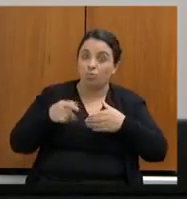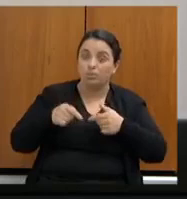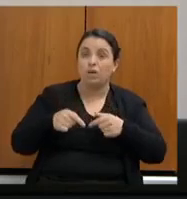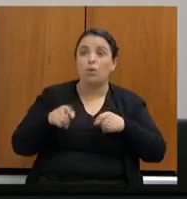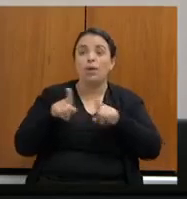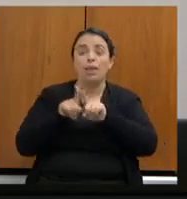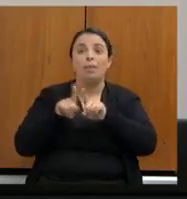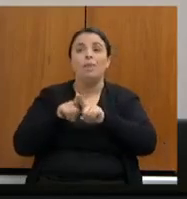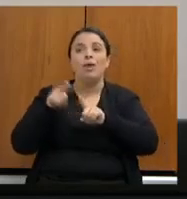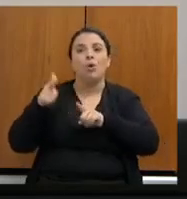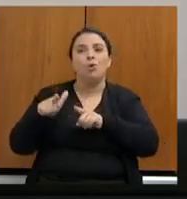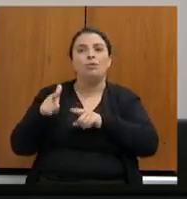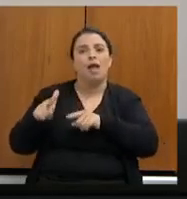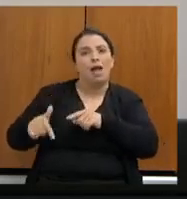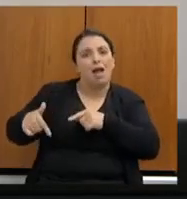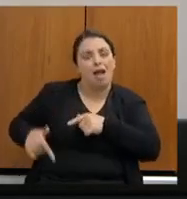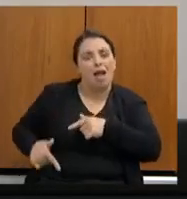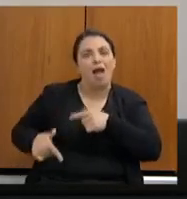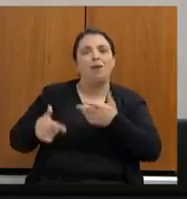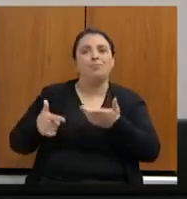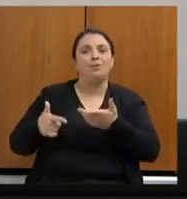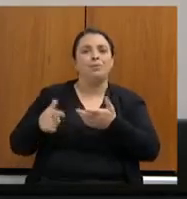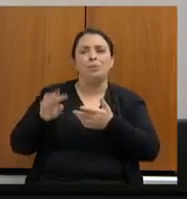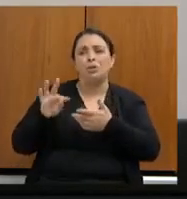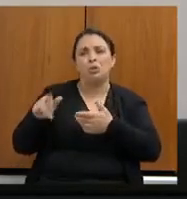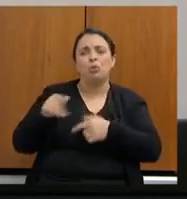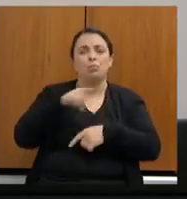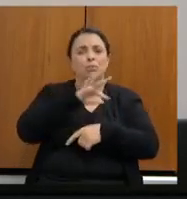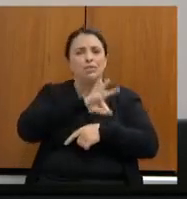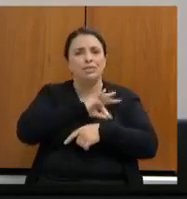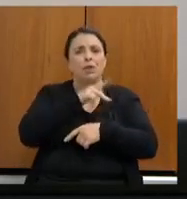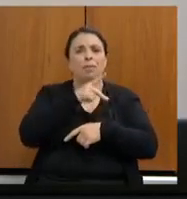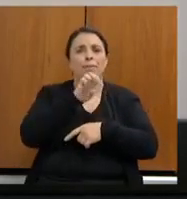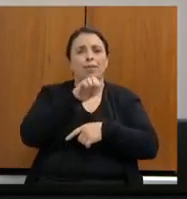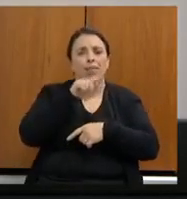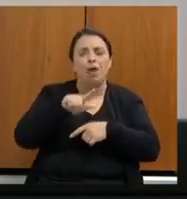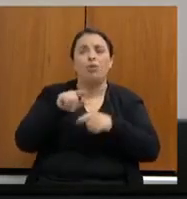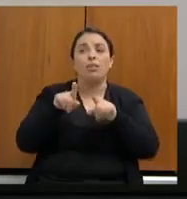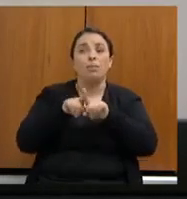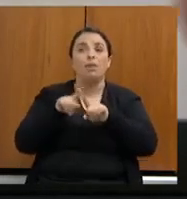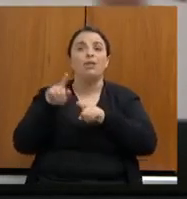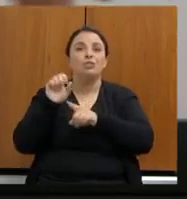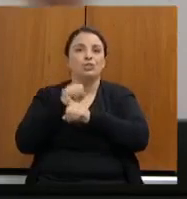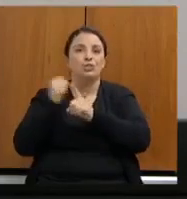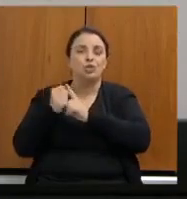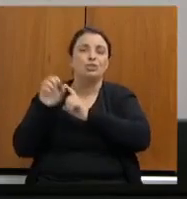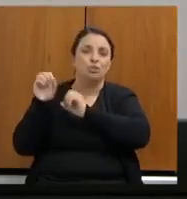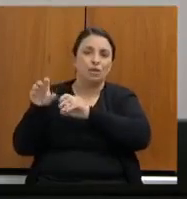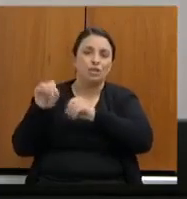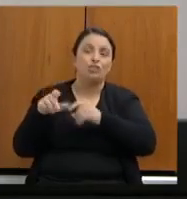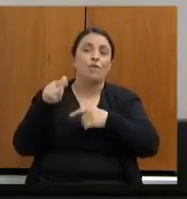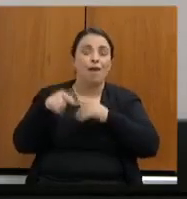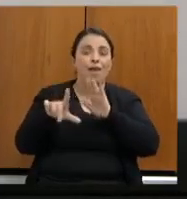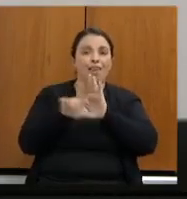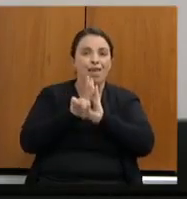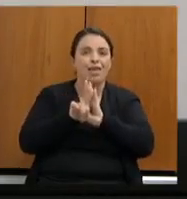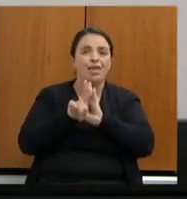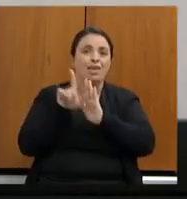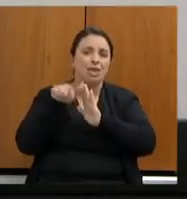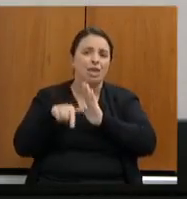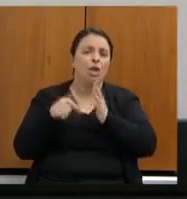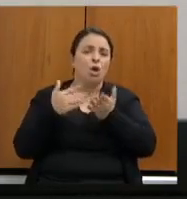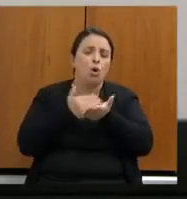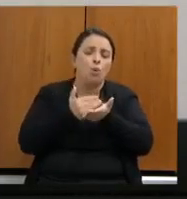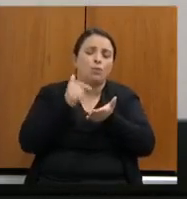porte de arma não só para os policiais penal e vai quando o socioeducativo são leis que passaram aqui por nós no Parlamento e que